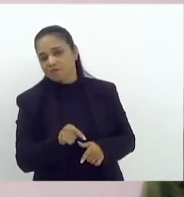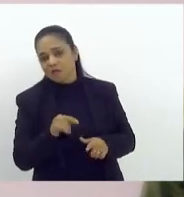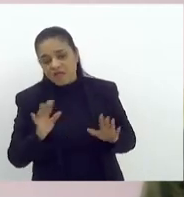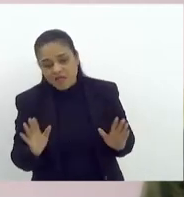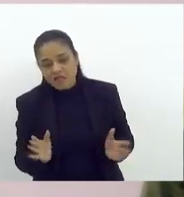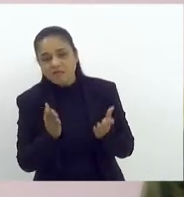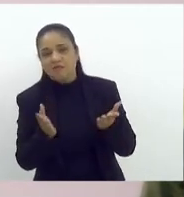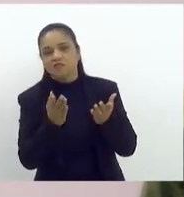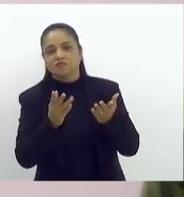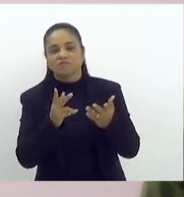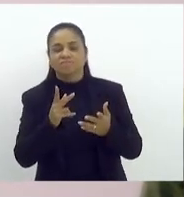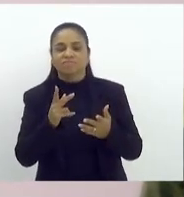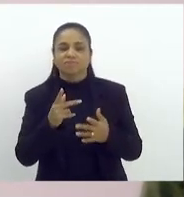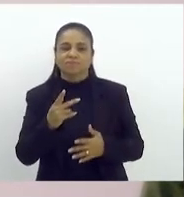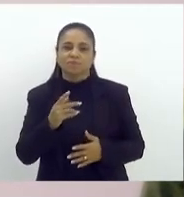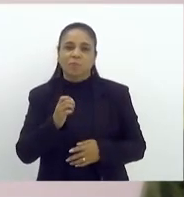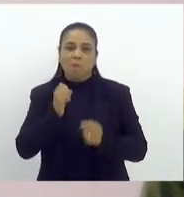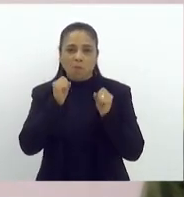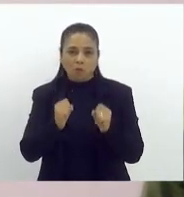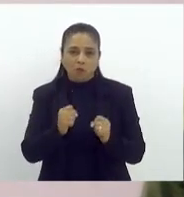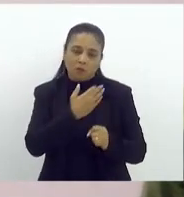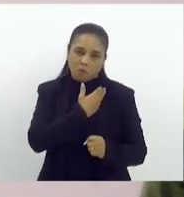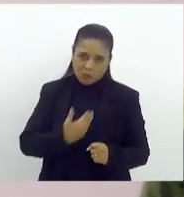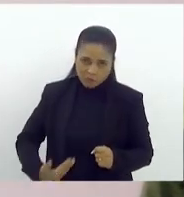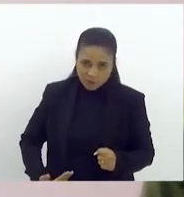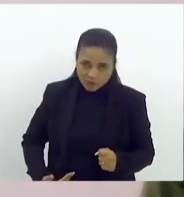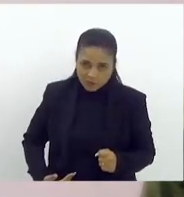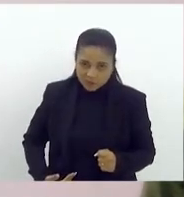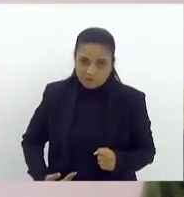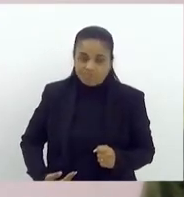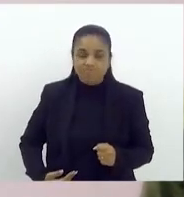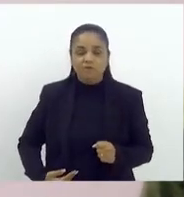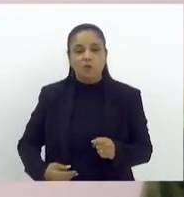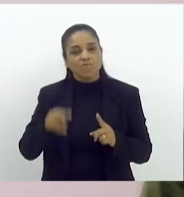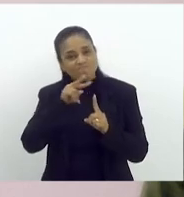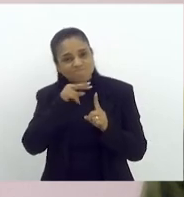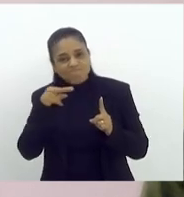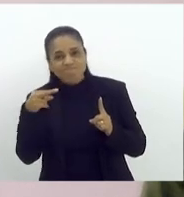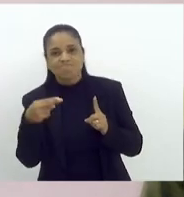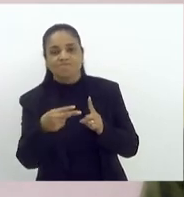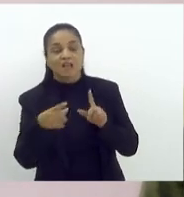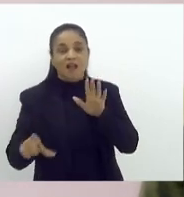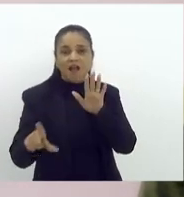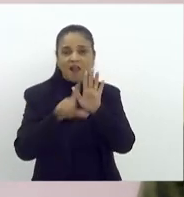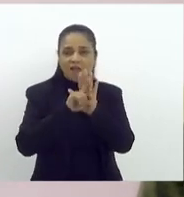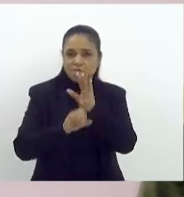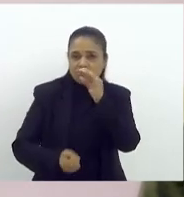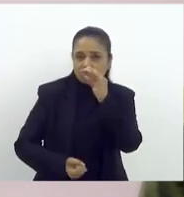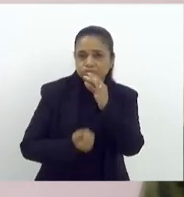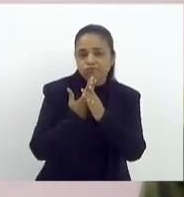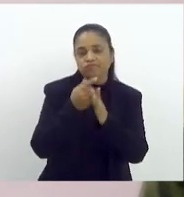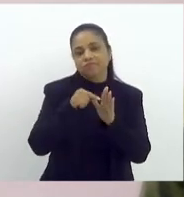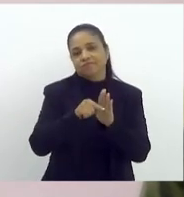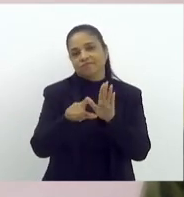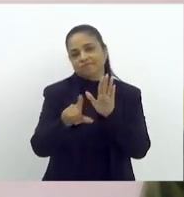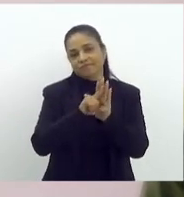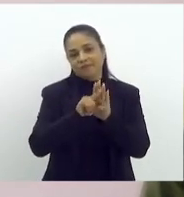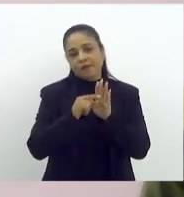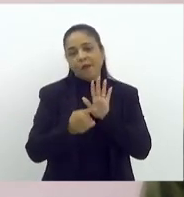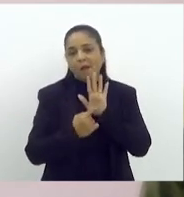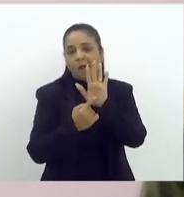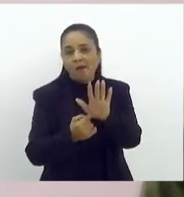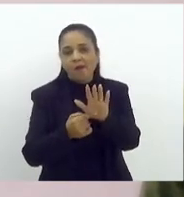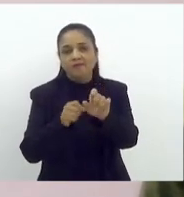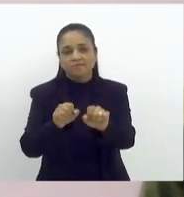incentivo do poder público e é isso que a gente Visa fazer com essa lei que eu apresentei na Assembleia